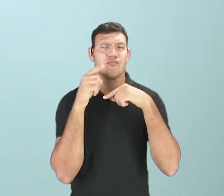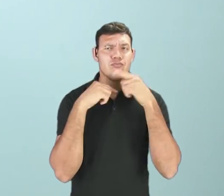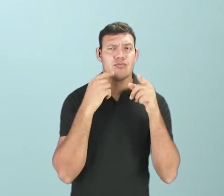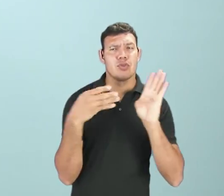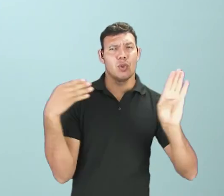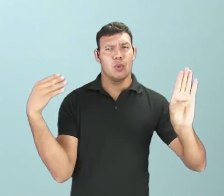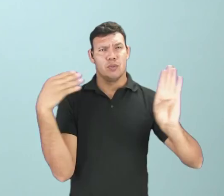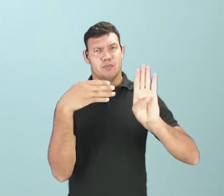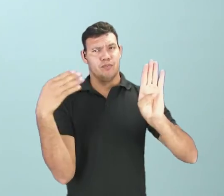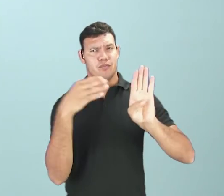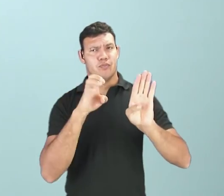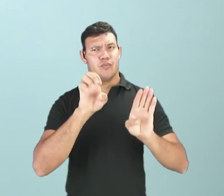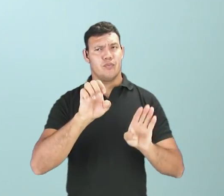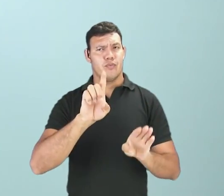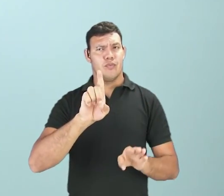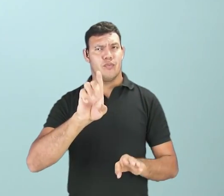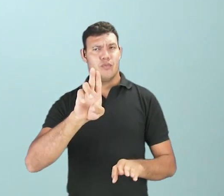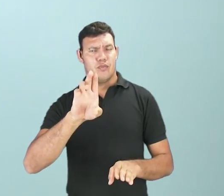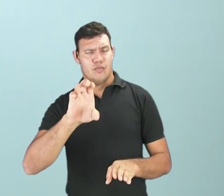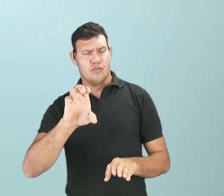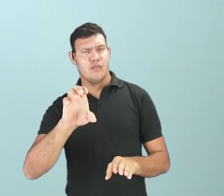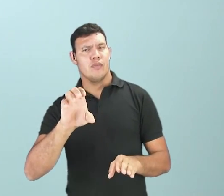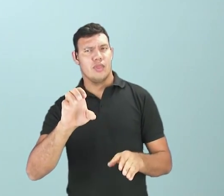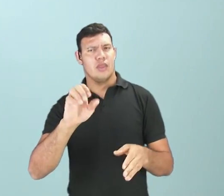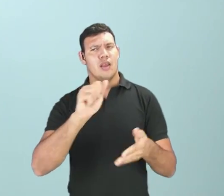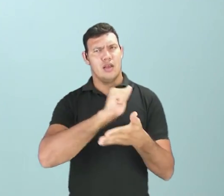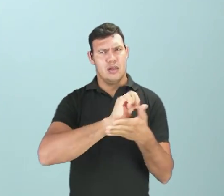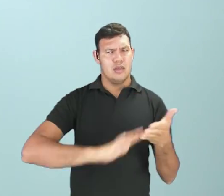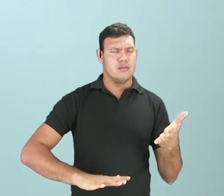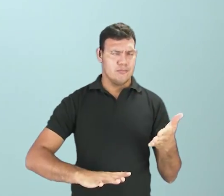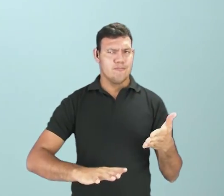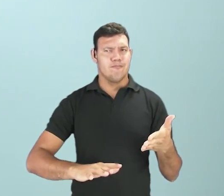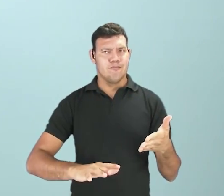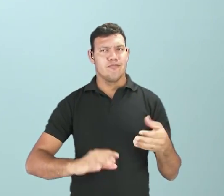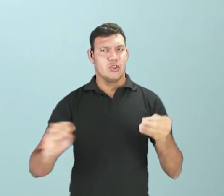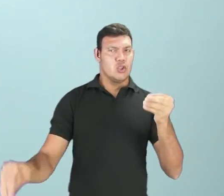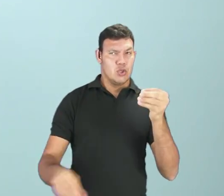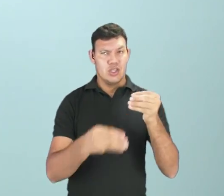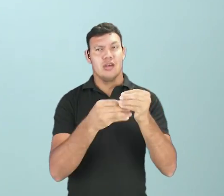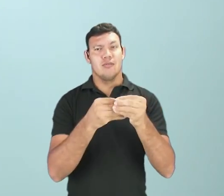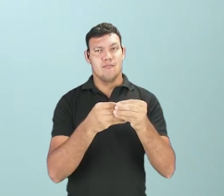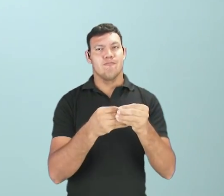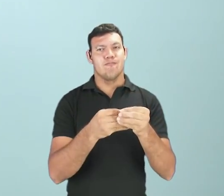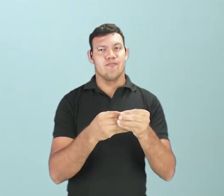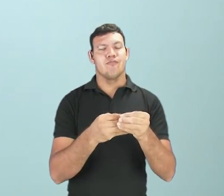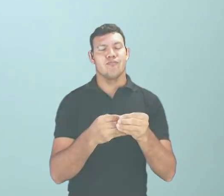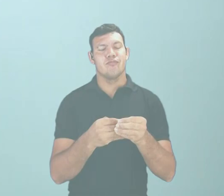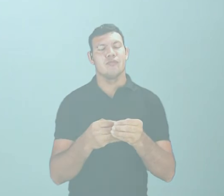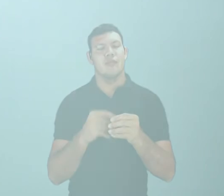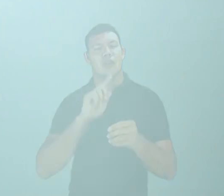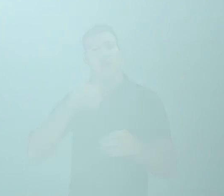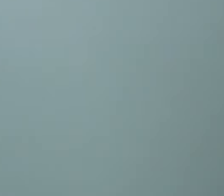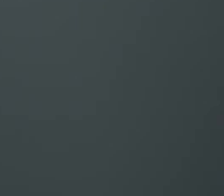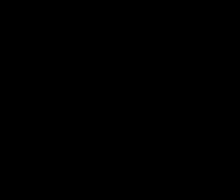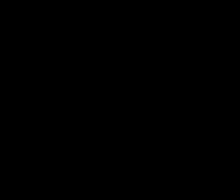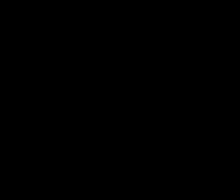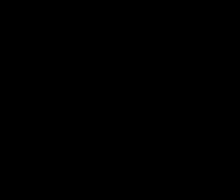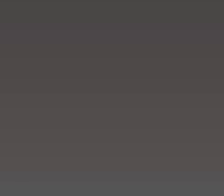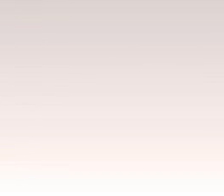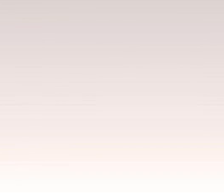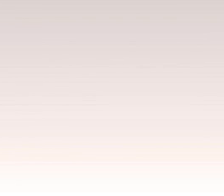também a plataforma Eduque, que tem mais questões que vocês podem estudar um pouquinho e verificar as coisas que nós vimos. See you next class, guys.